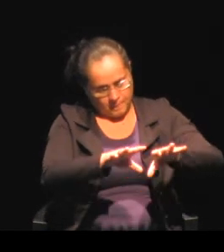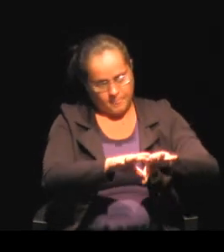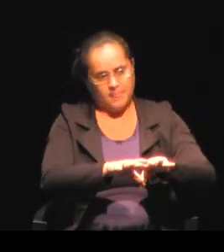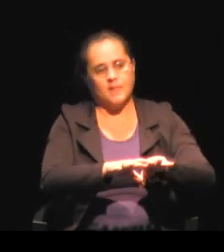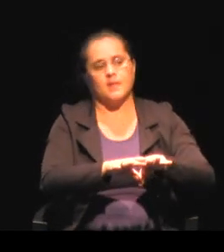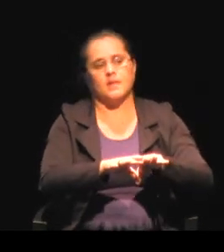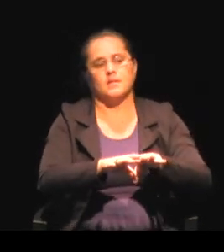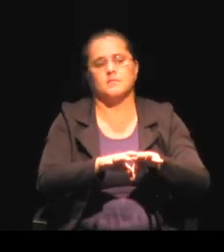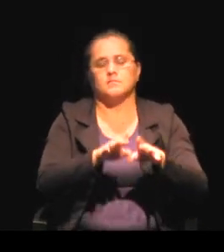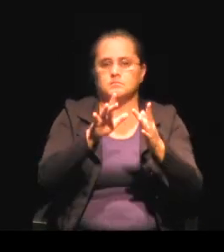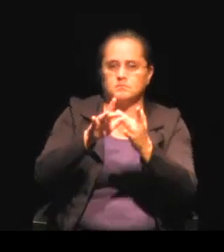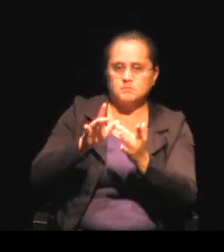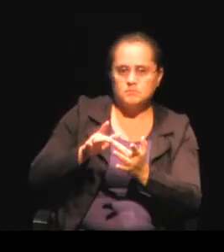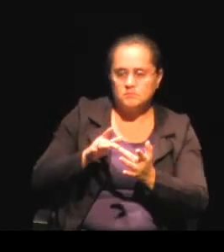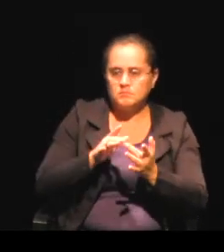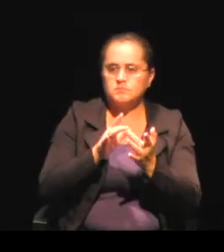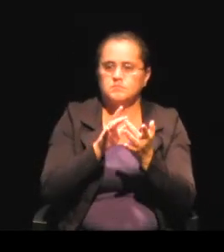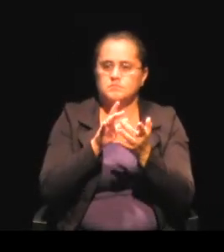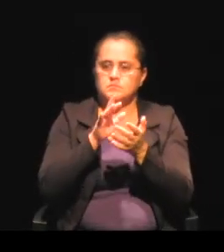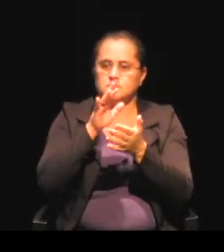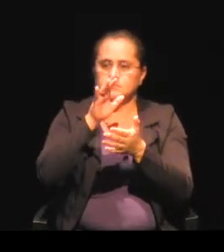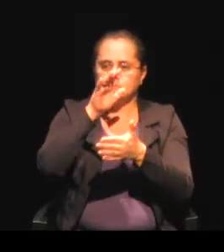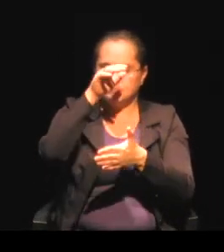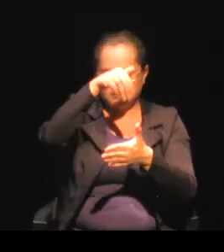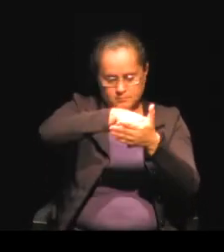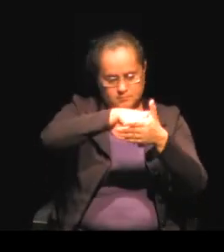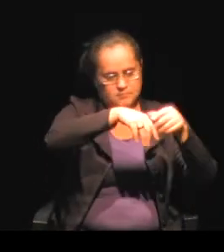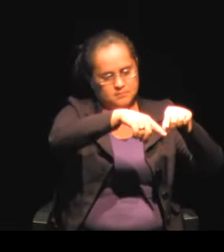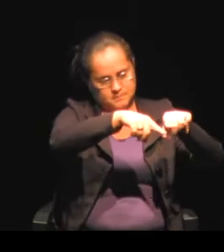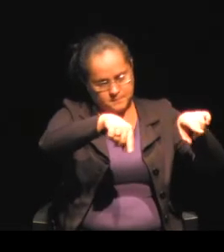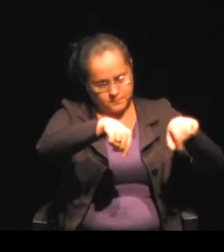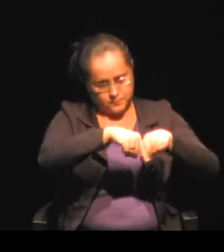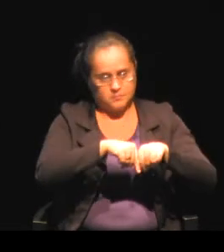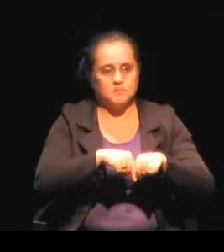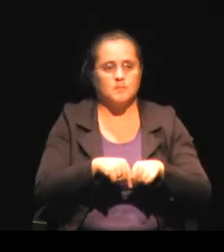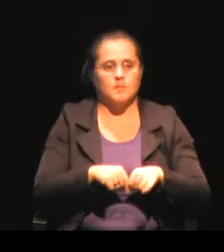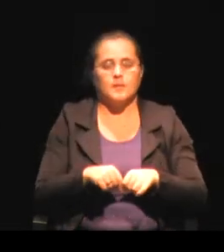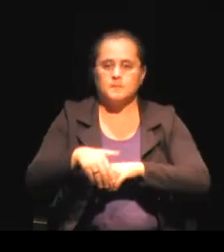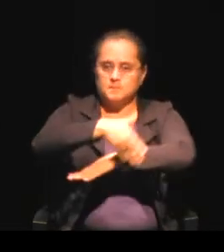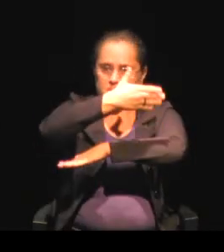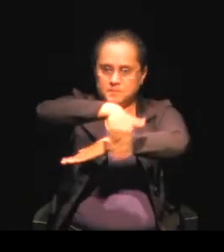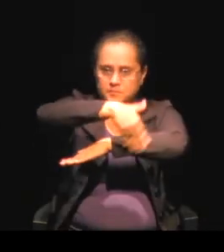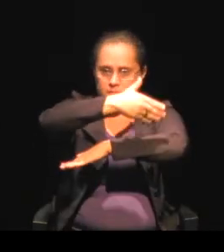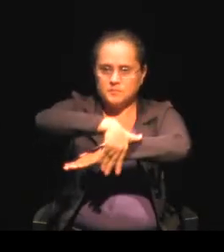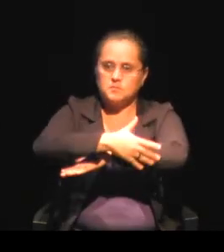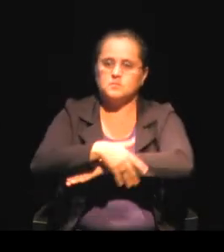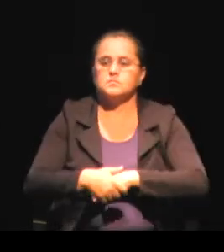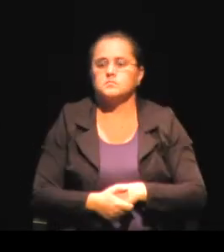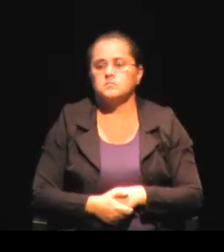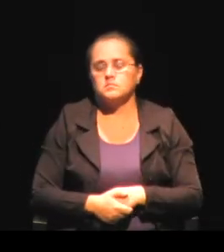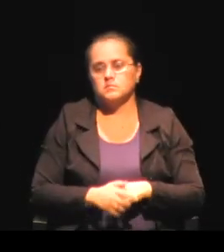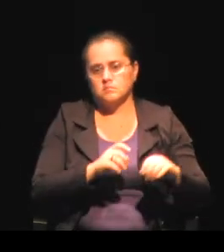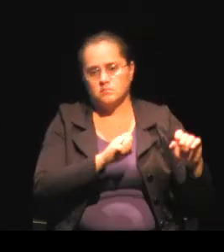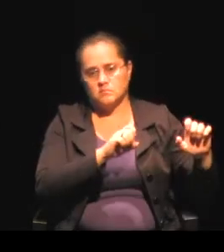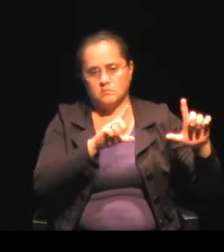o espaço de conexão, né, por dentro da quadra das